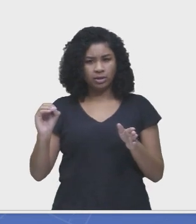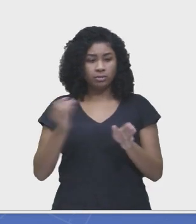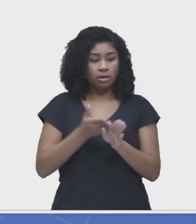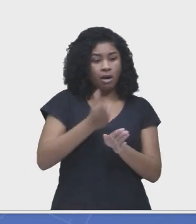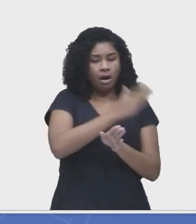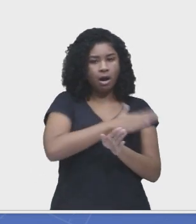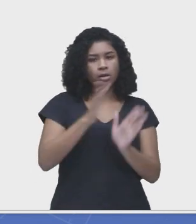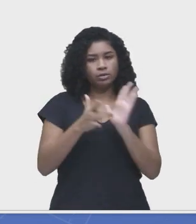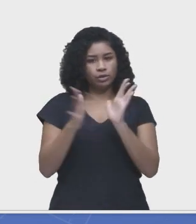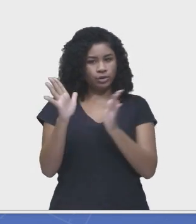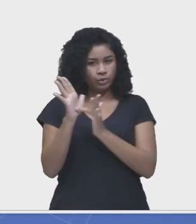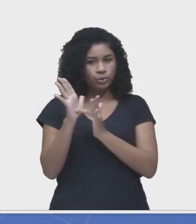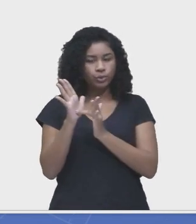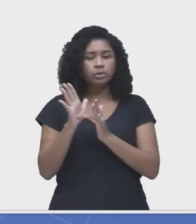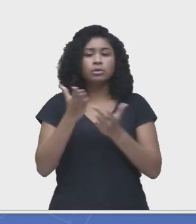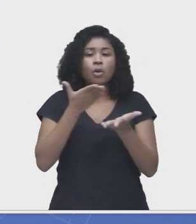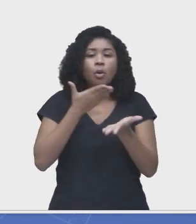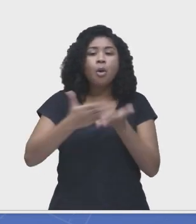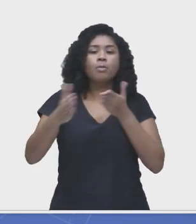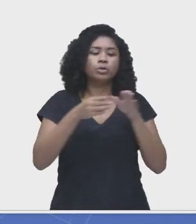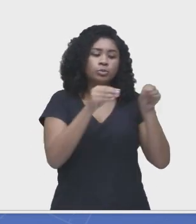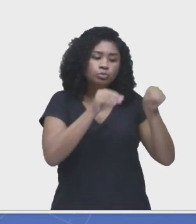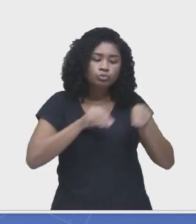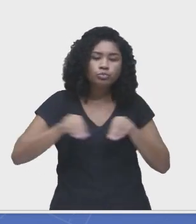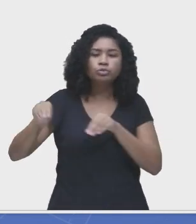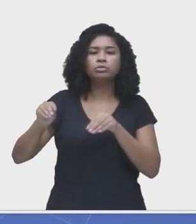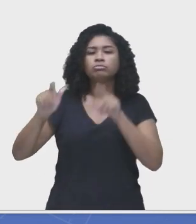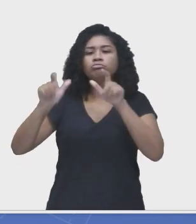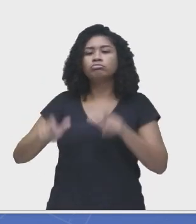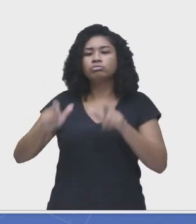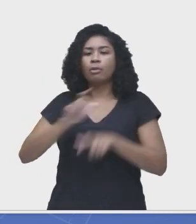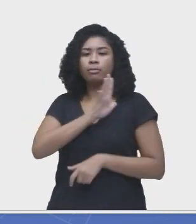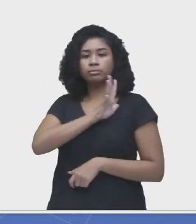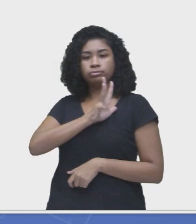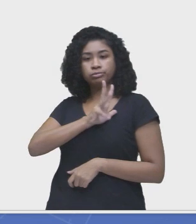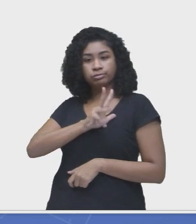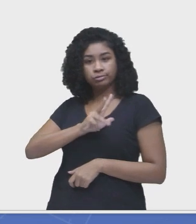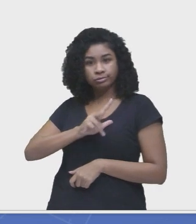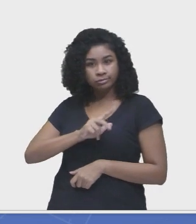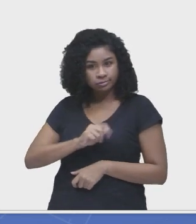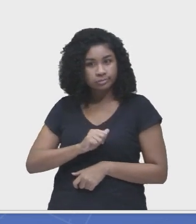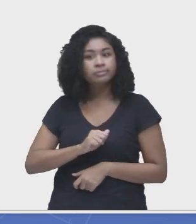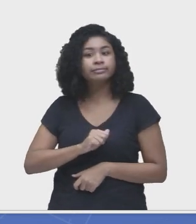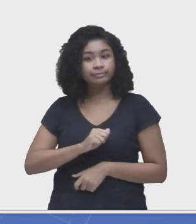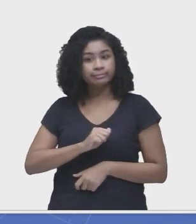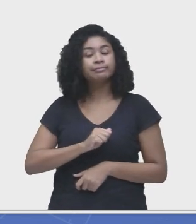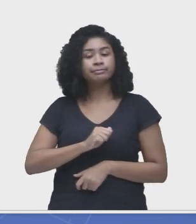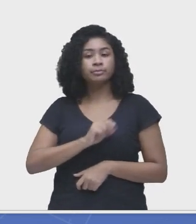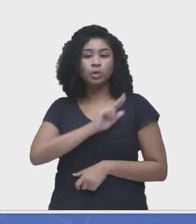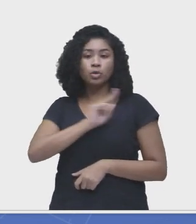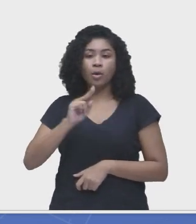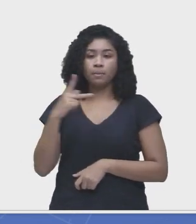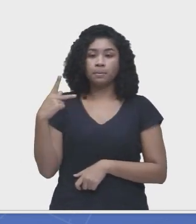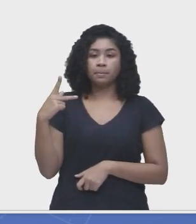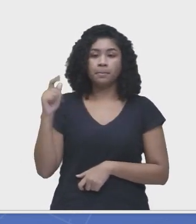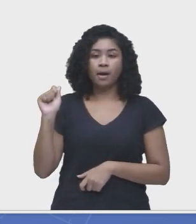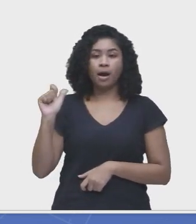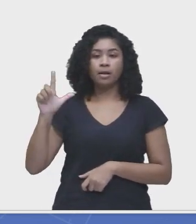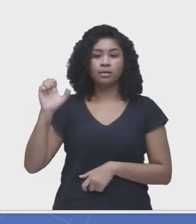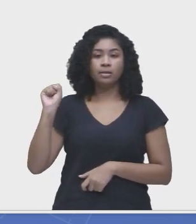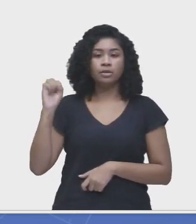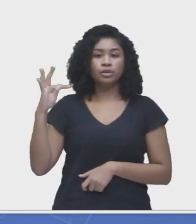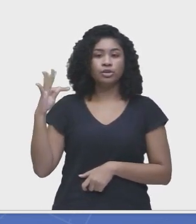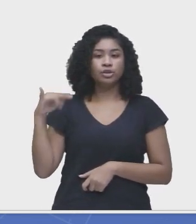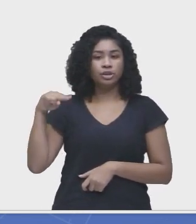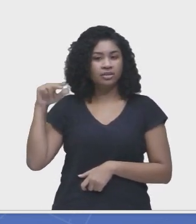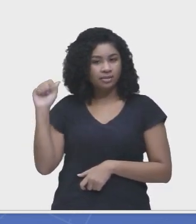para a Palestina. Muita atenção nesse trecho também. Por quê? Porque vocês já sabem que eles eram nômades e,